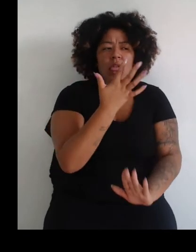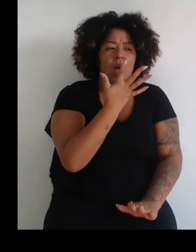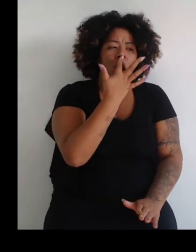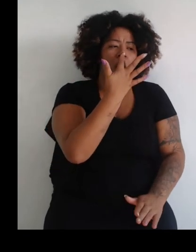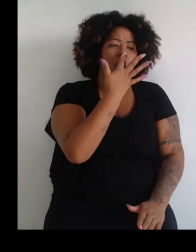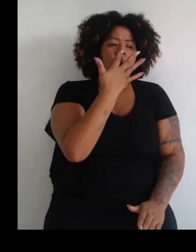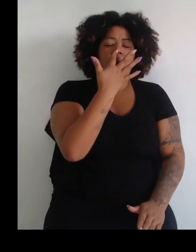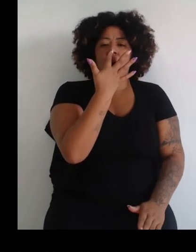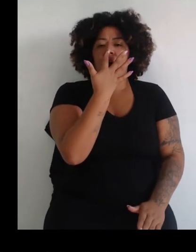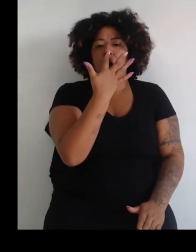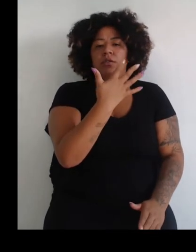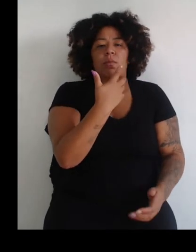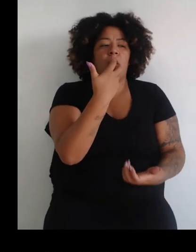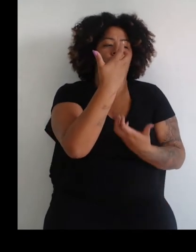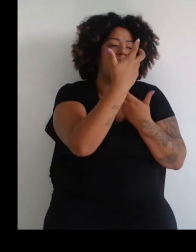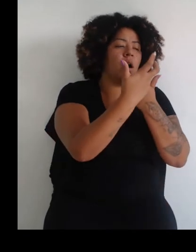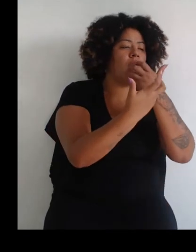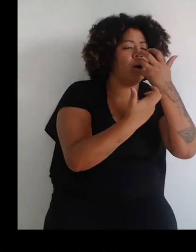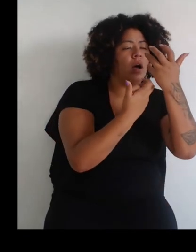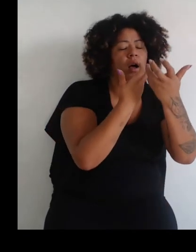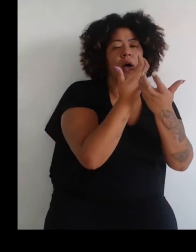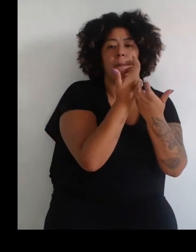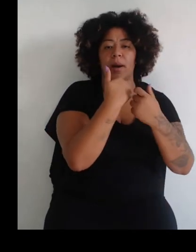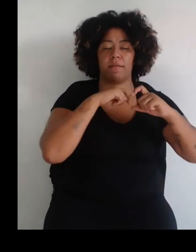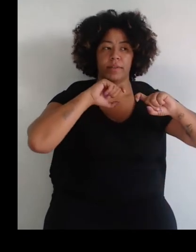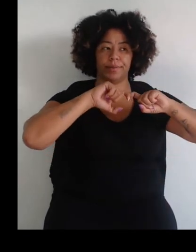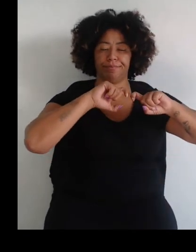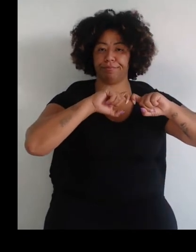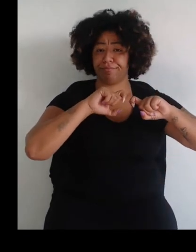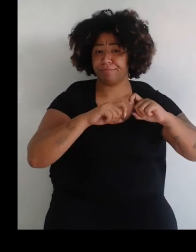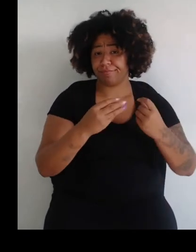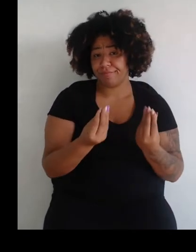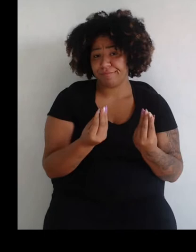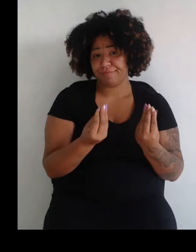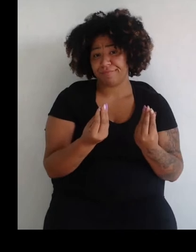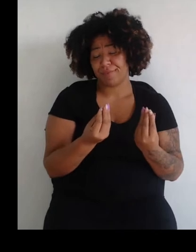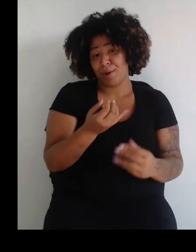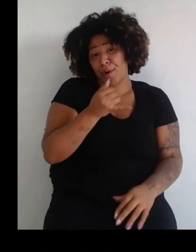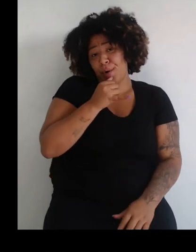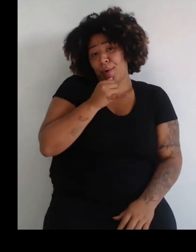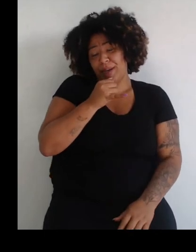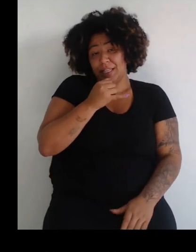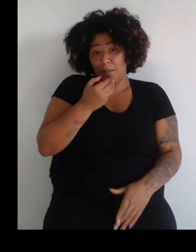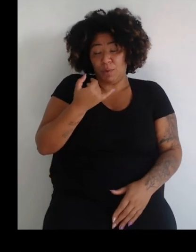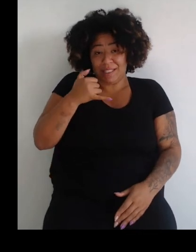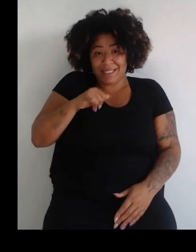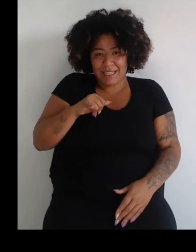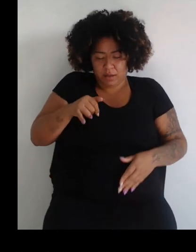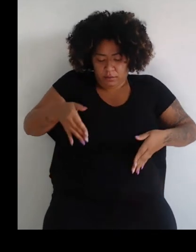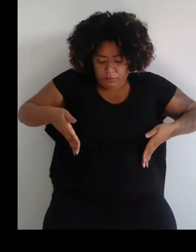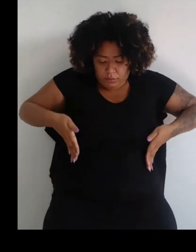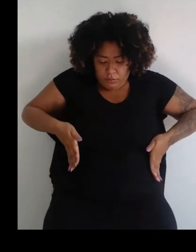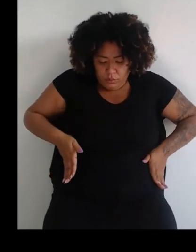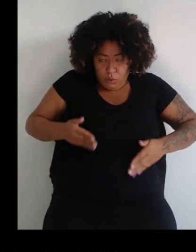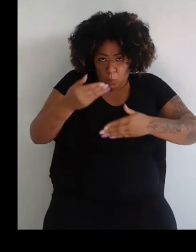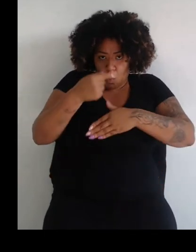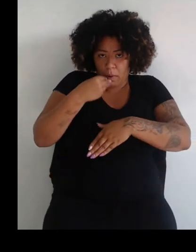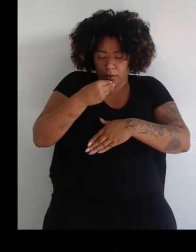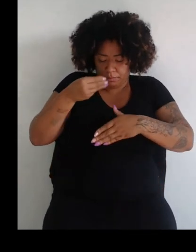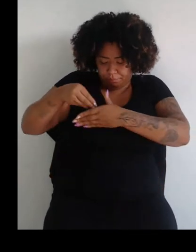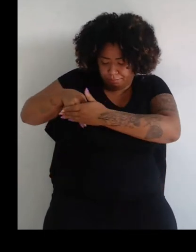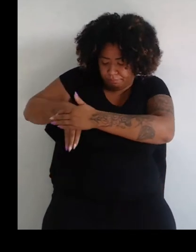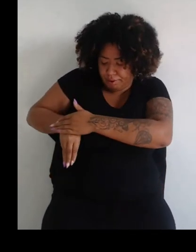sexo gay ou por exemplo um batom no bolso de um homem poderia garantir que ele seria condenado